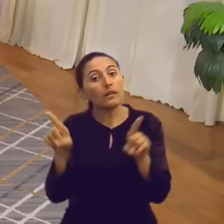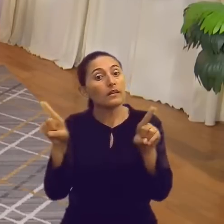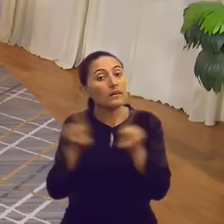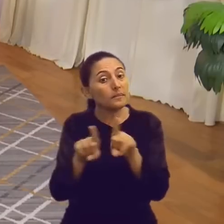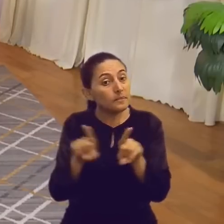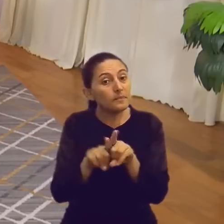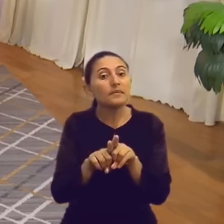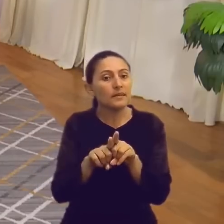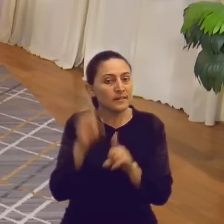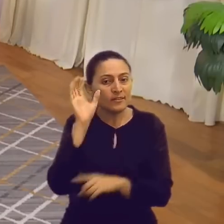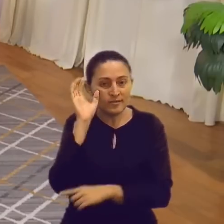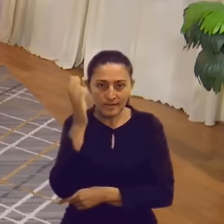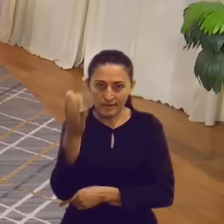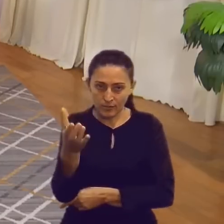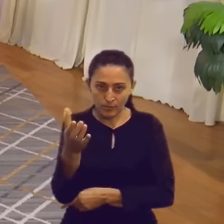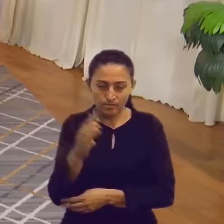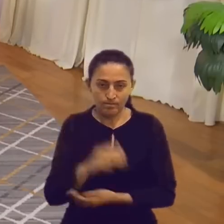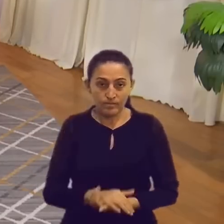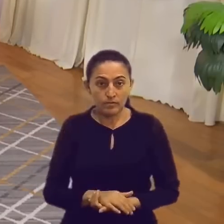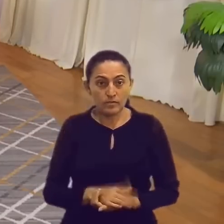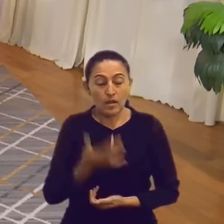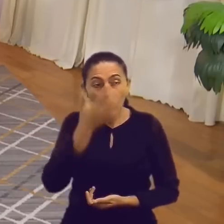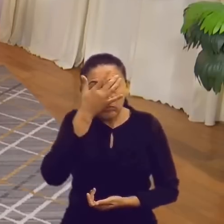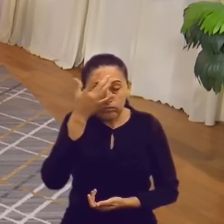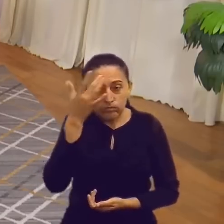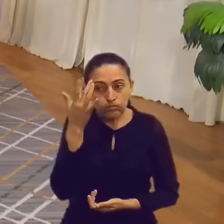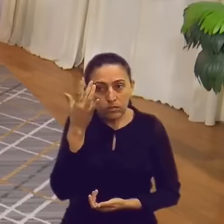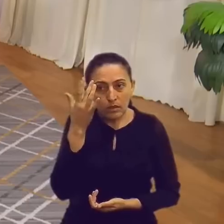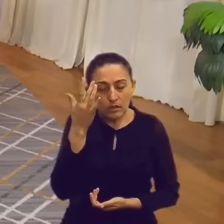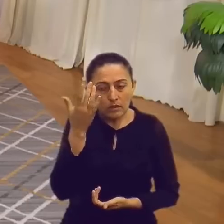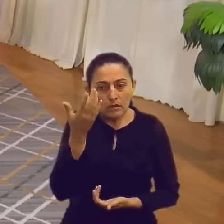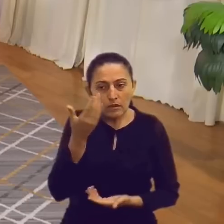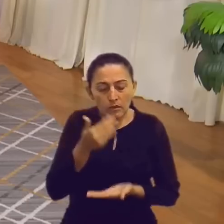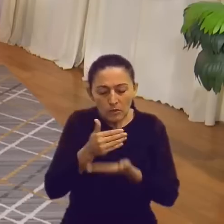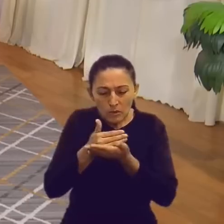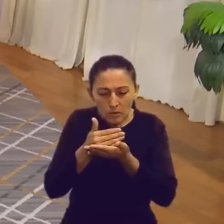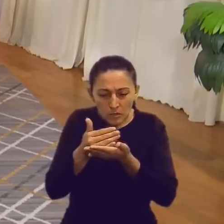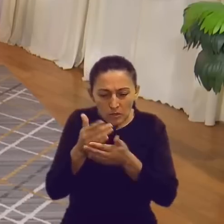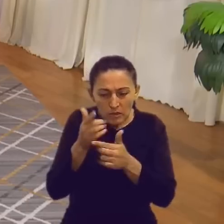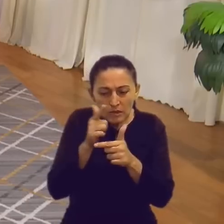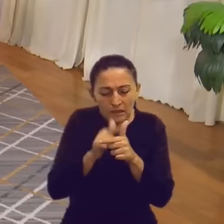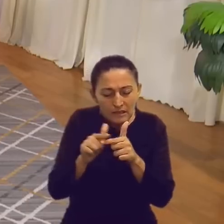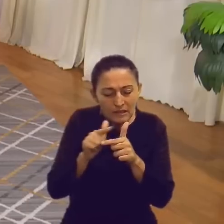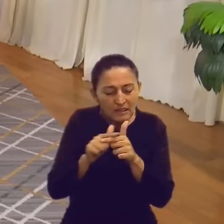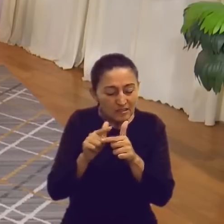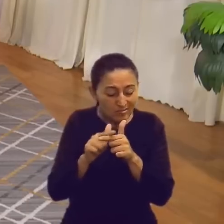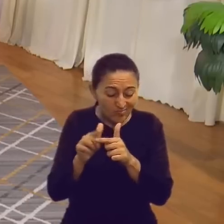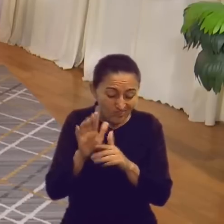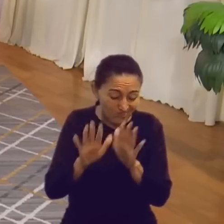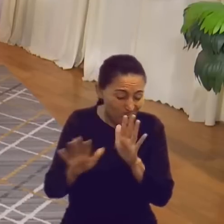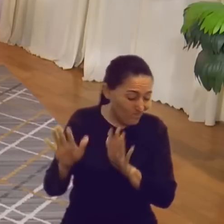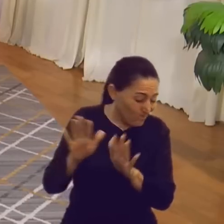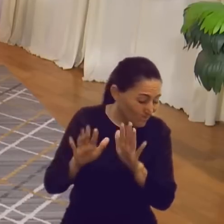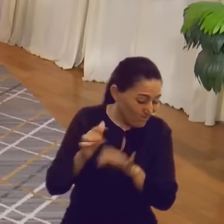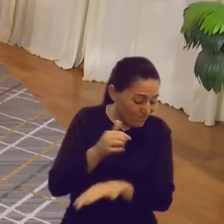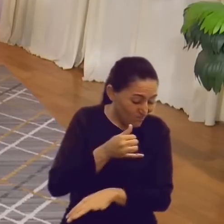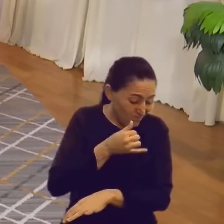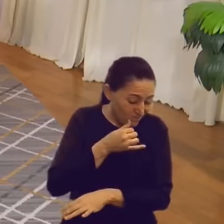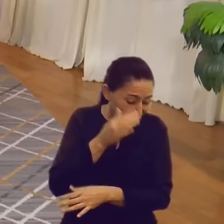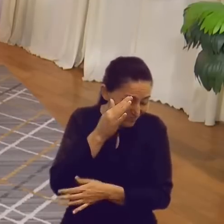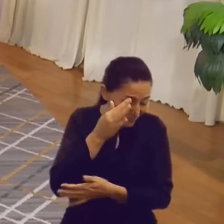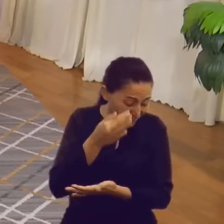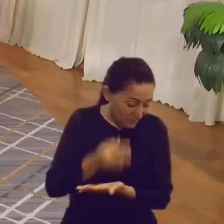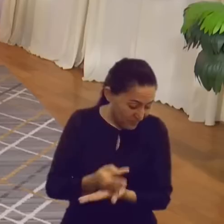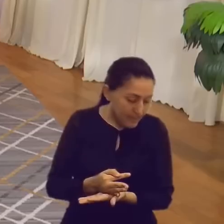aconteceu. Alguém começou a passar por alguns desapontamentos e desanimou da fé.